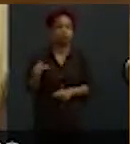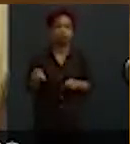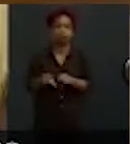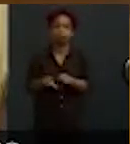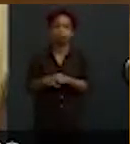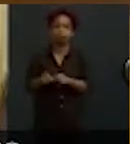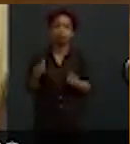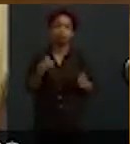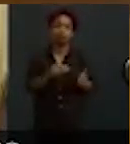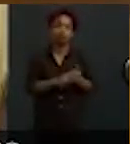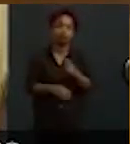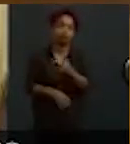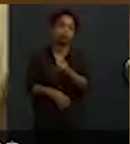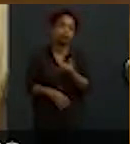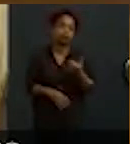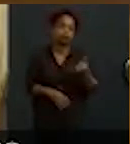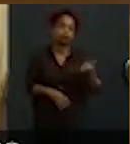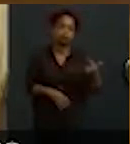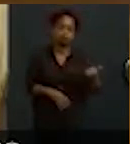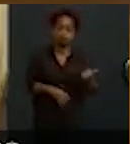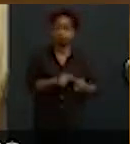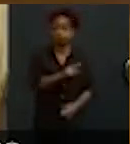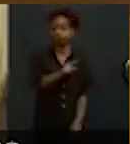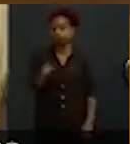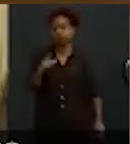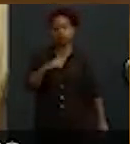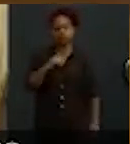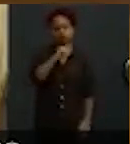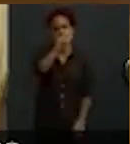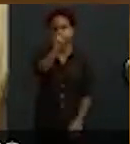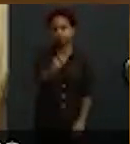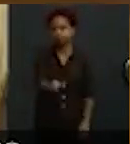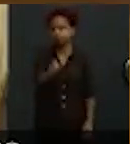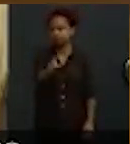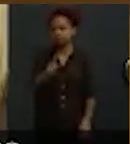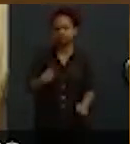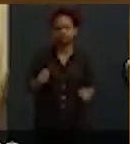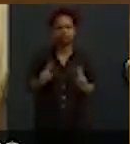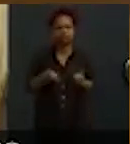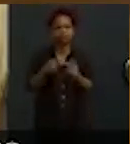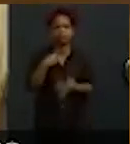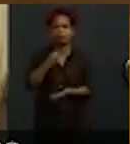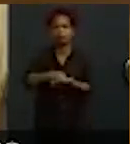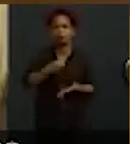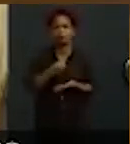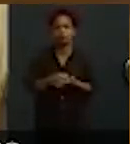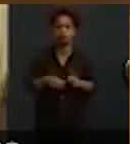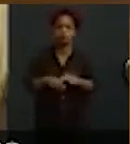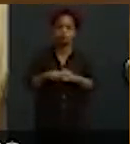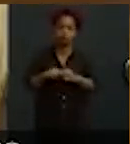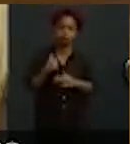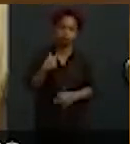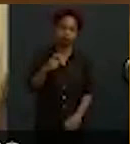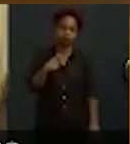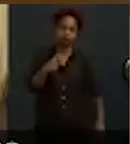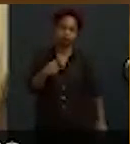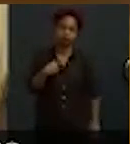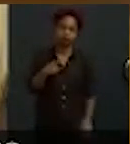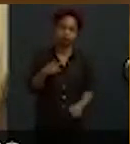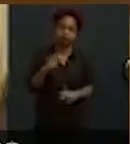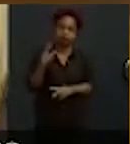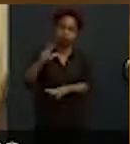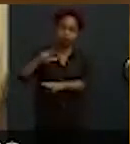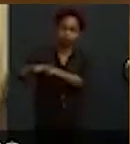2019-2021. Nosso homenageado é uma dessas pessoas que sempre lutou pelo aprimoramento do sistema